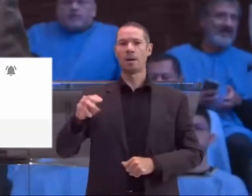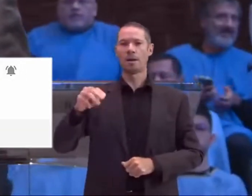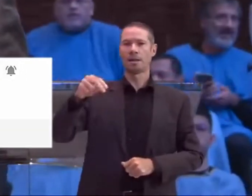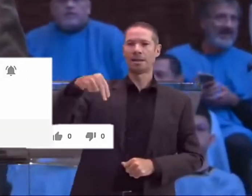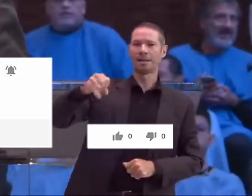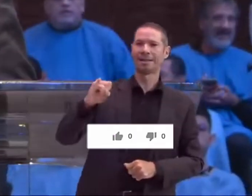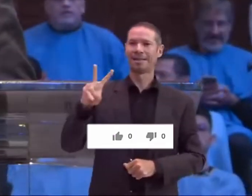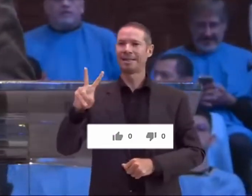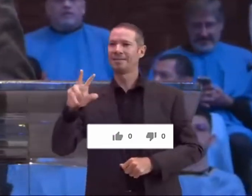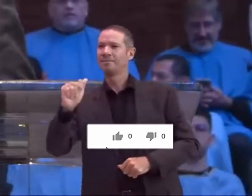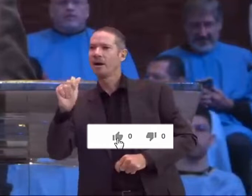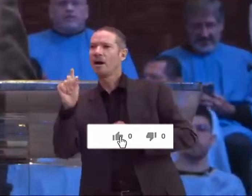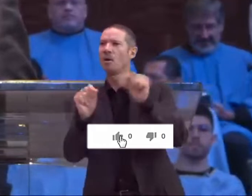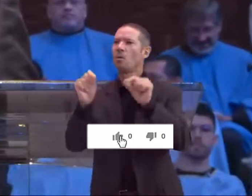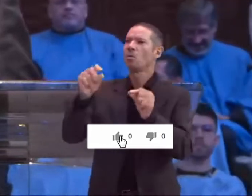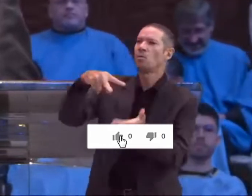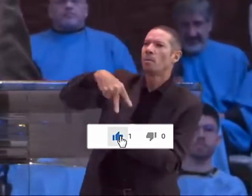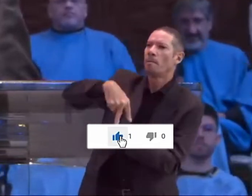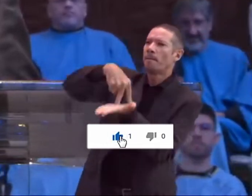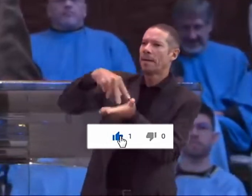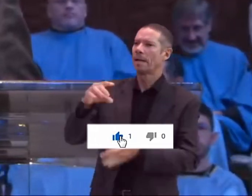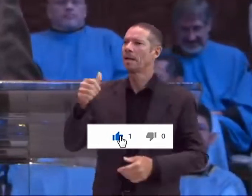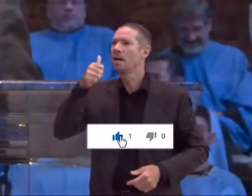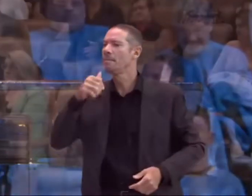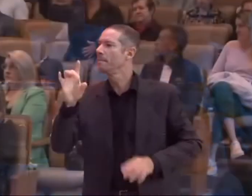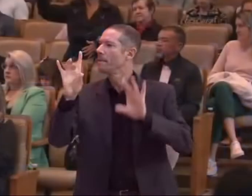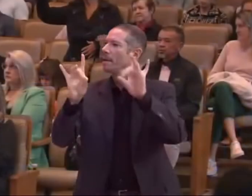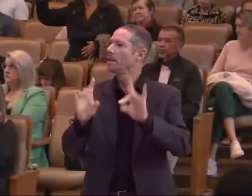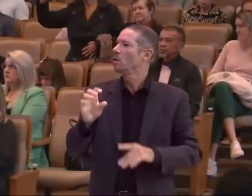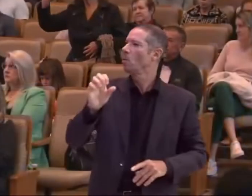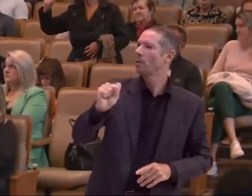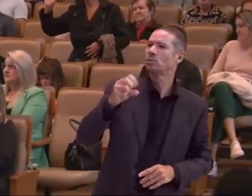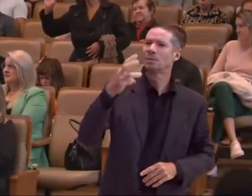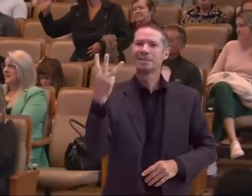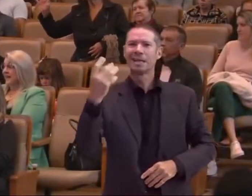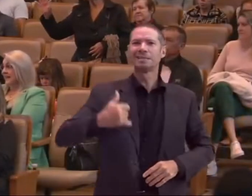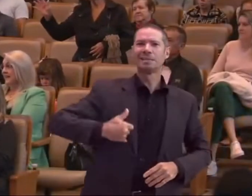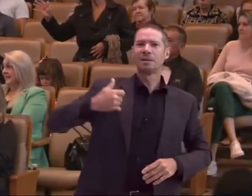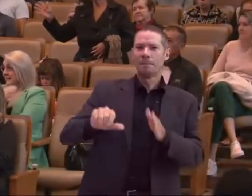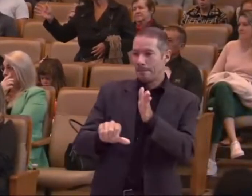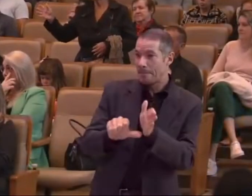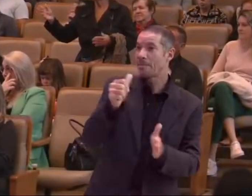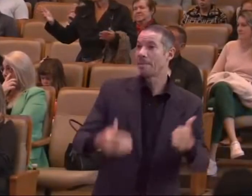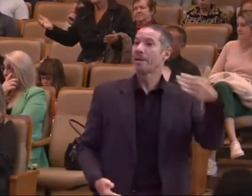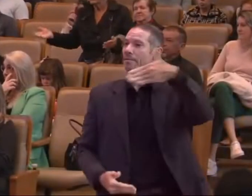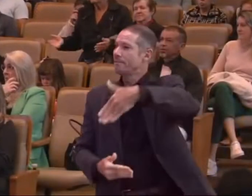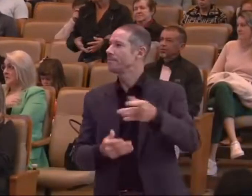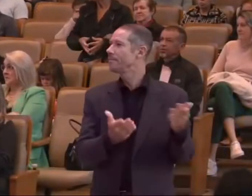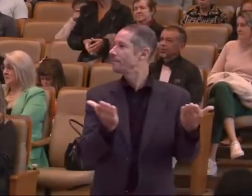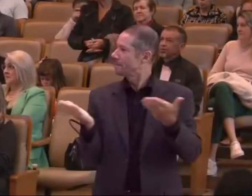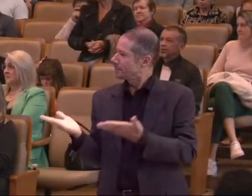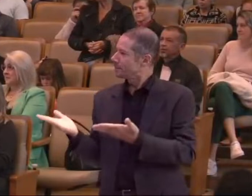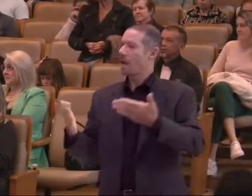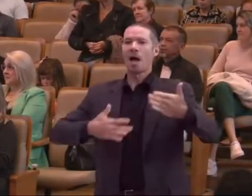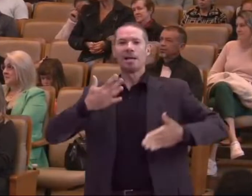Niva Maza. Onde é que está ela? Fica de pé, minha irmã querida. 83 anos, primeira vez que veio nos visitar, e a gente com